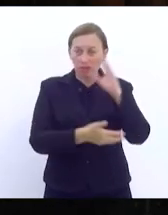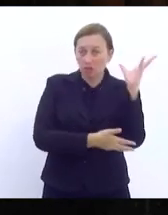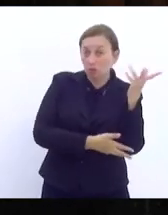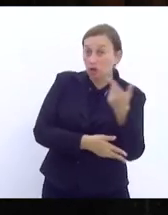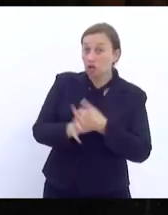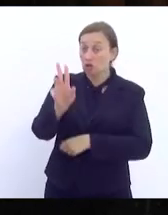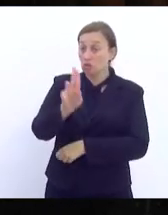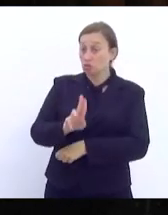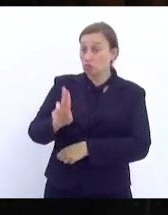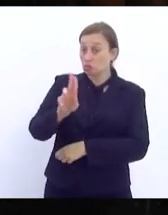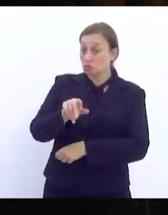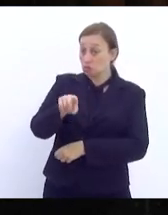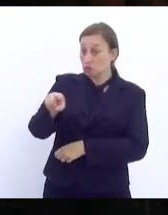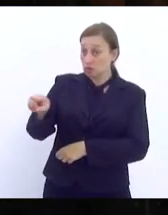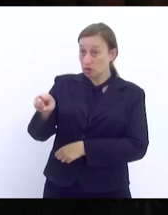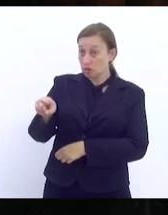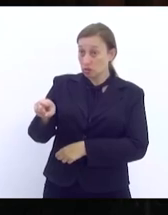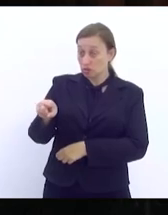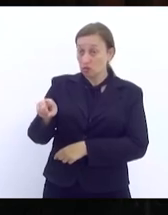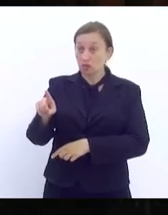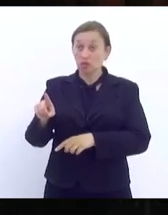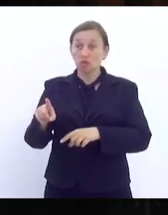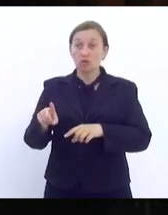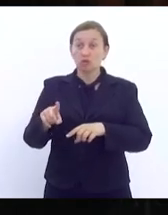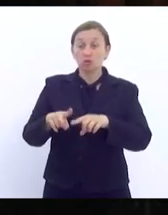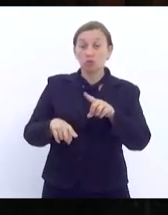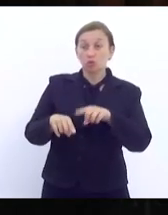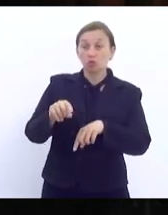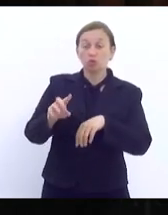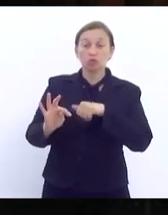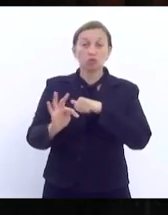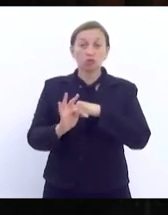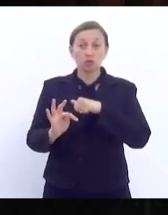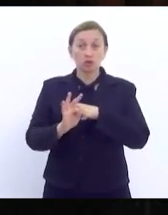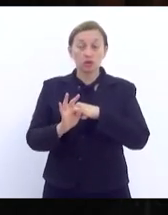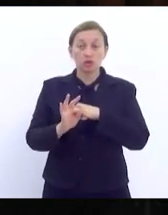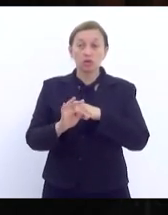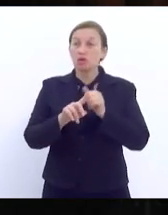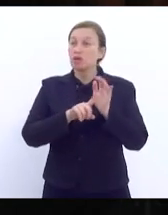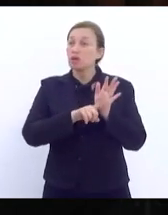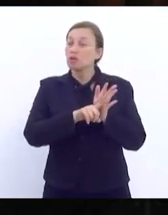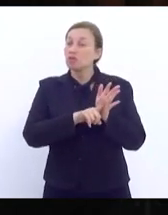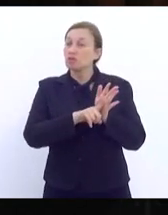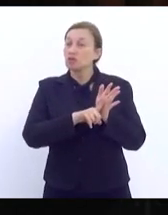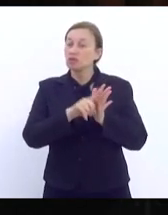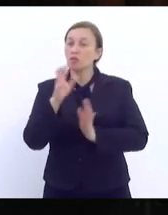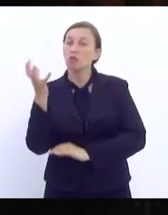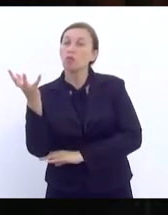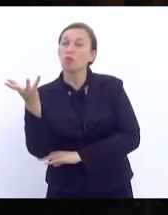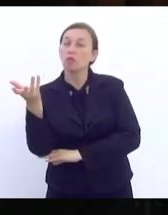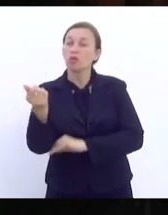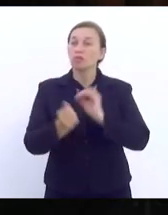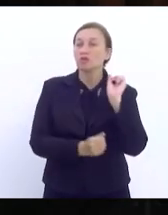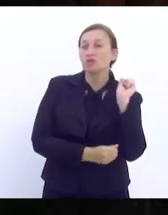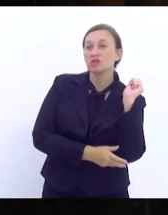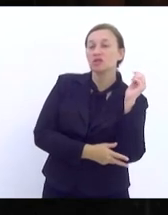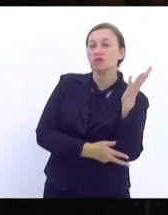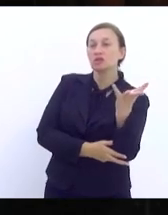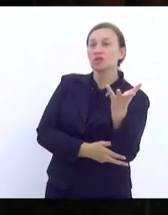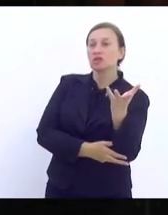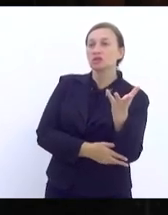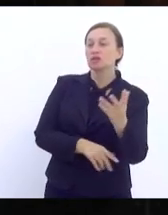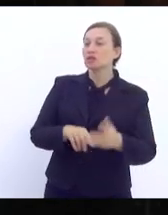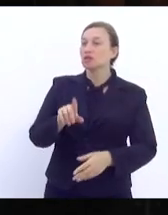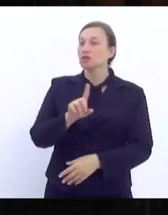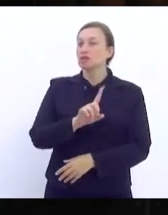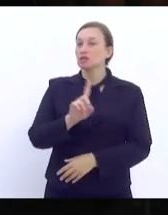usam subterfúgios técnicos para que a fiscalização ambiental também não traga